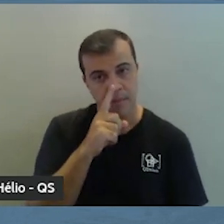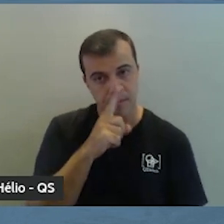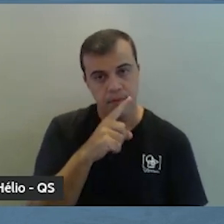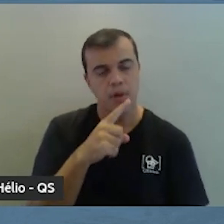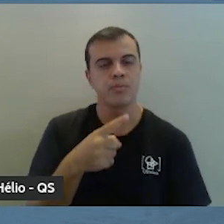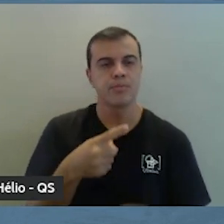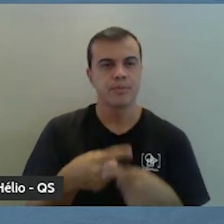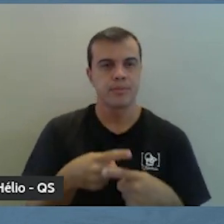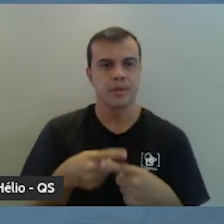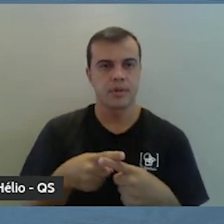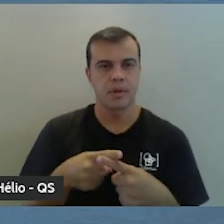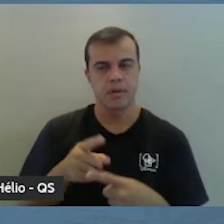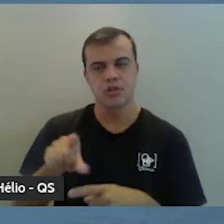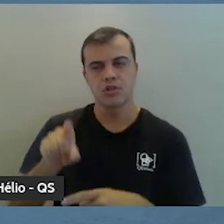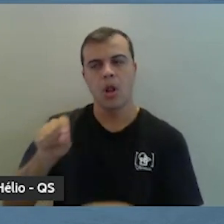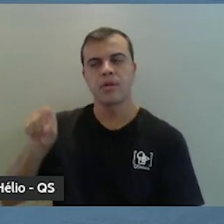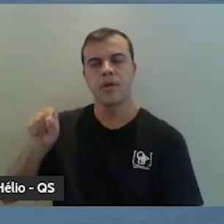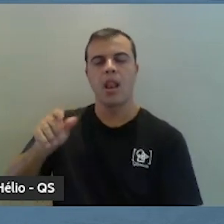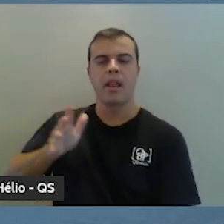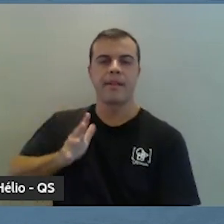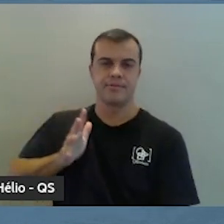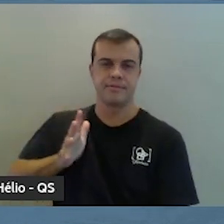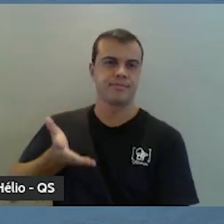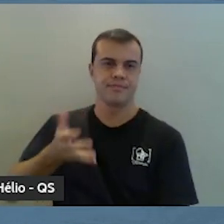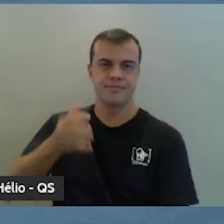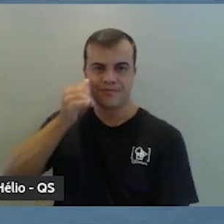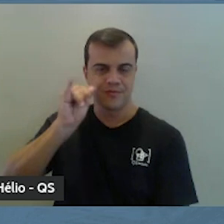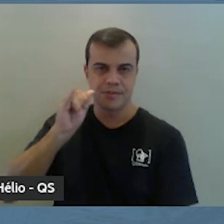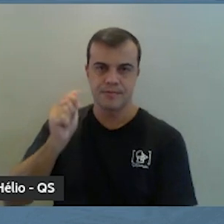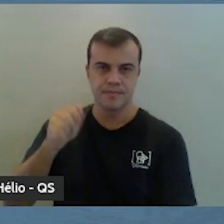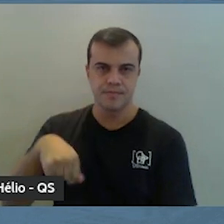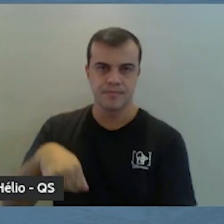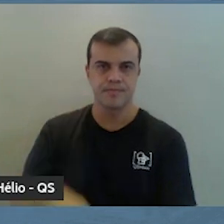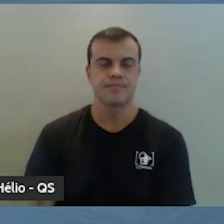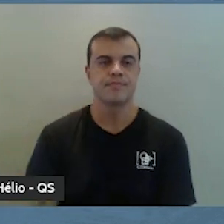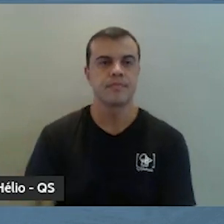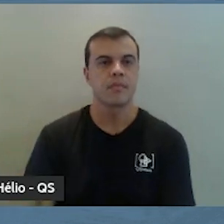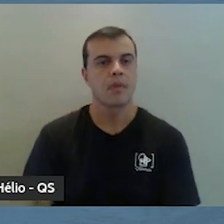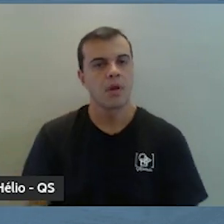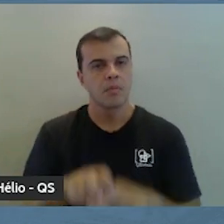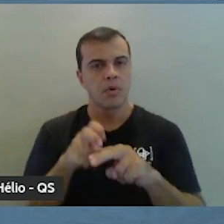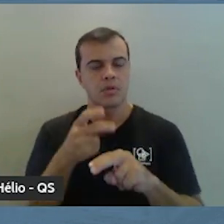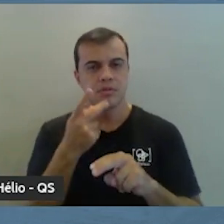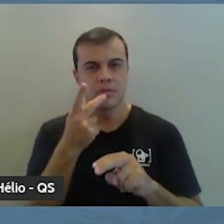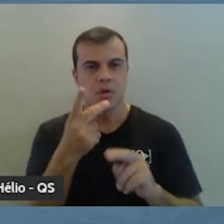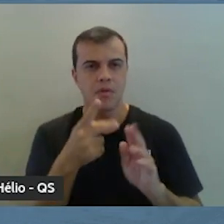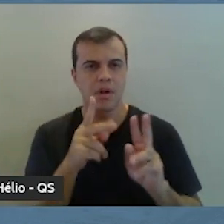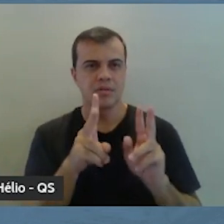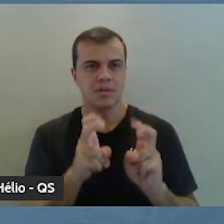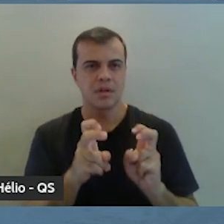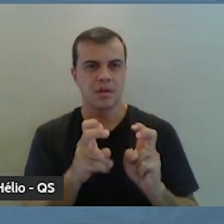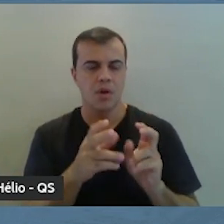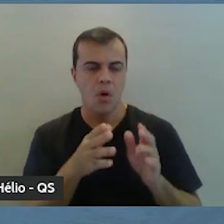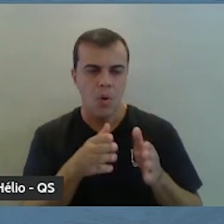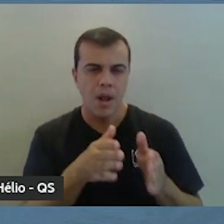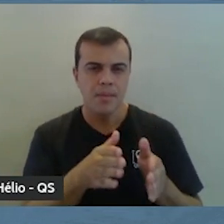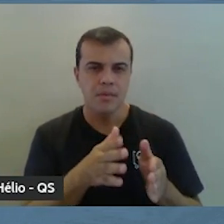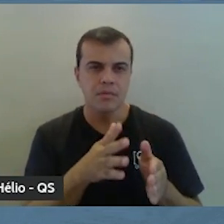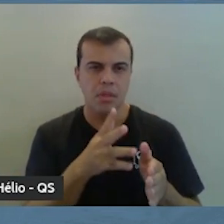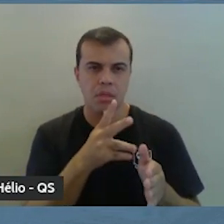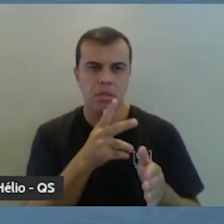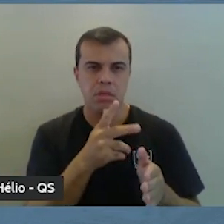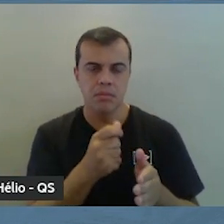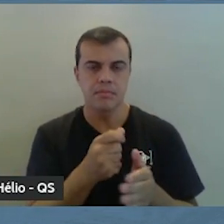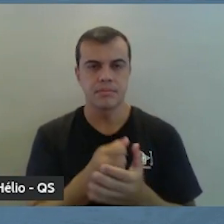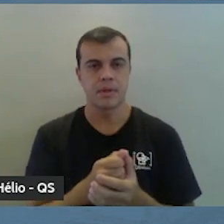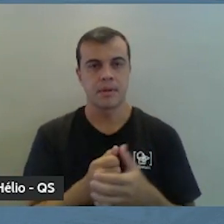pelas elites, não tem como, isso não tem como evitar ser dito. Aí é por isso que eu coloco que o caminho será longo. Aí,